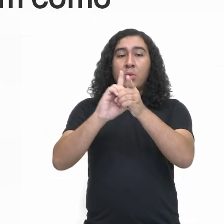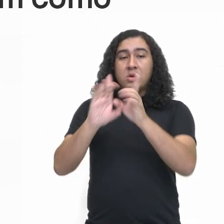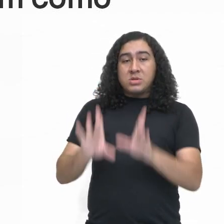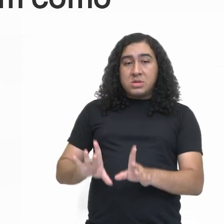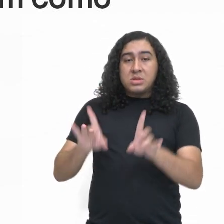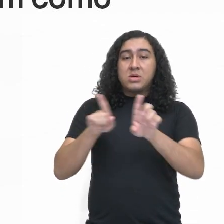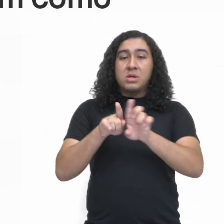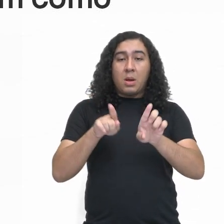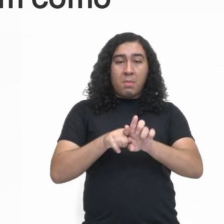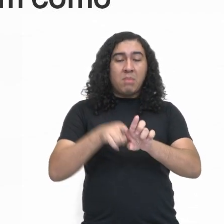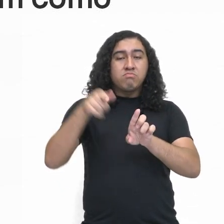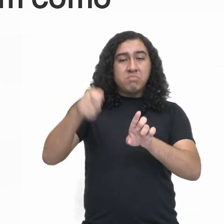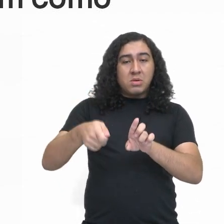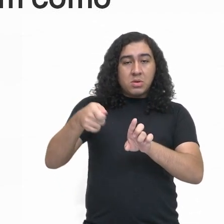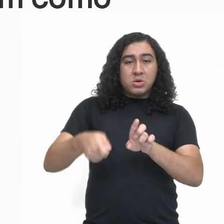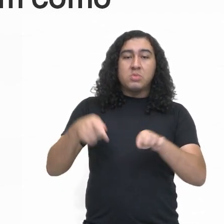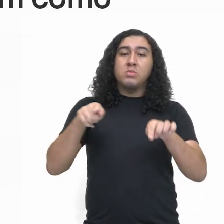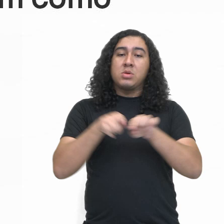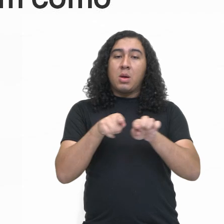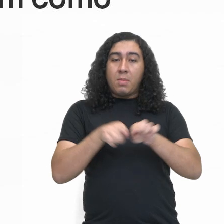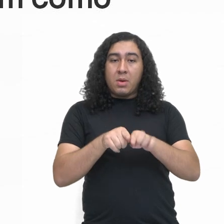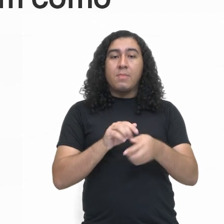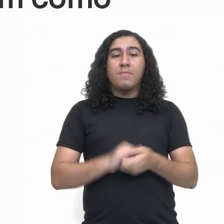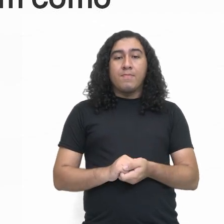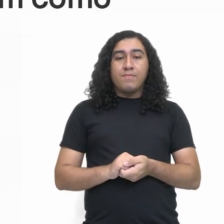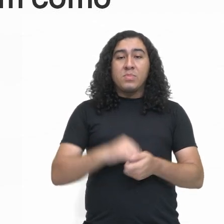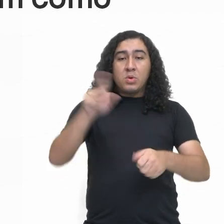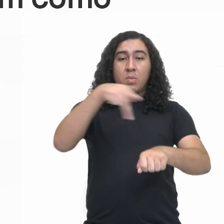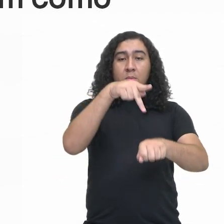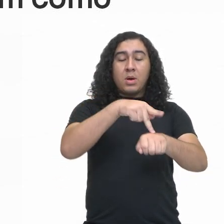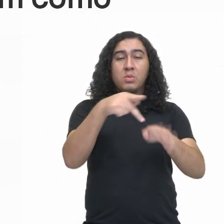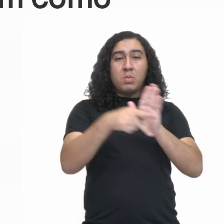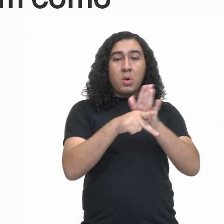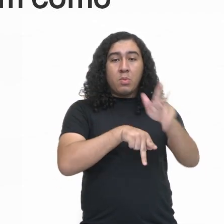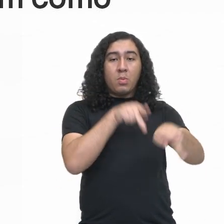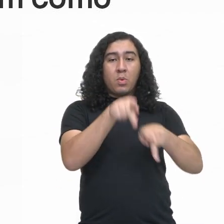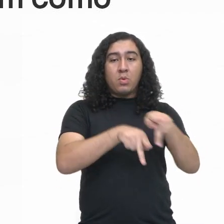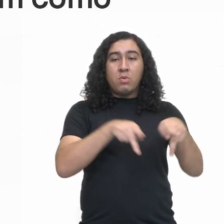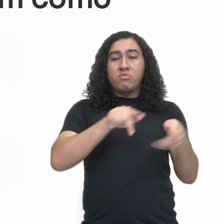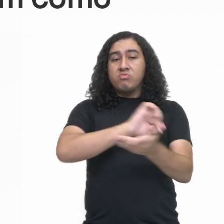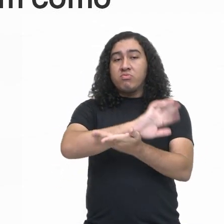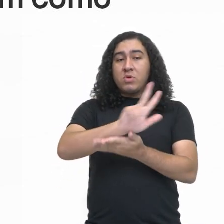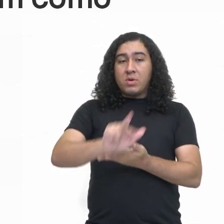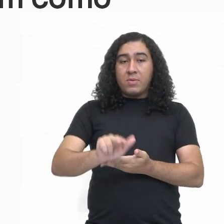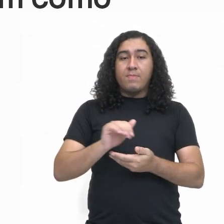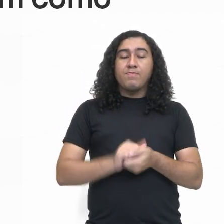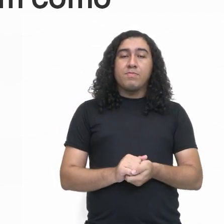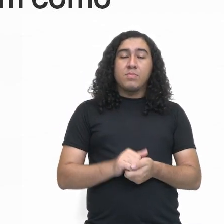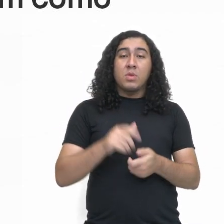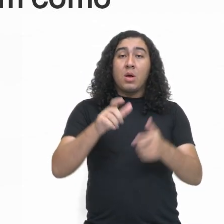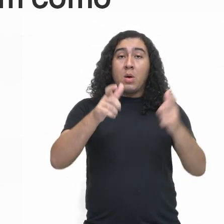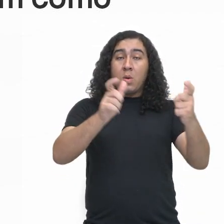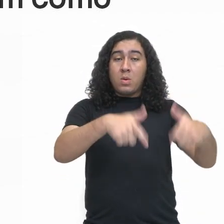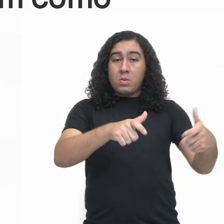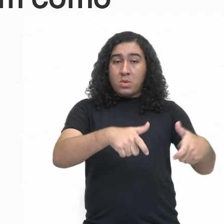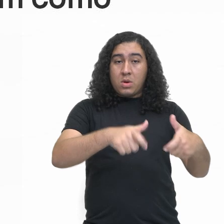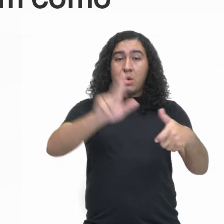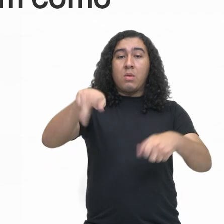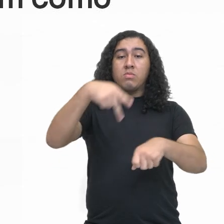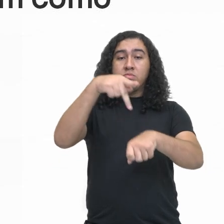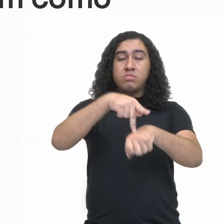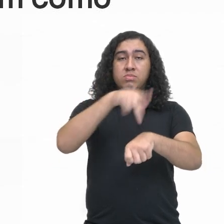democracia, autoritarismo, patrimonialismo, populismo, etc. Em âmbito